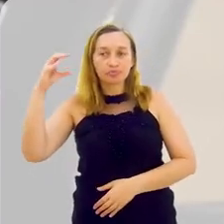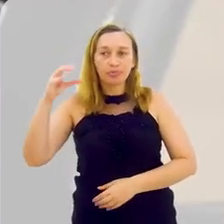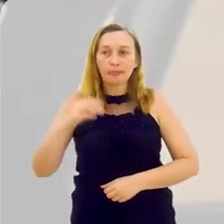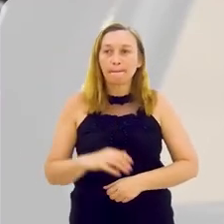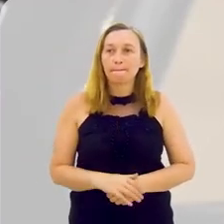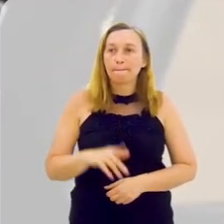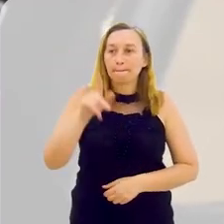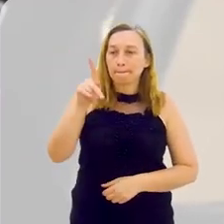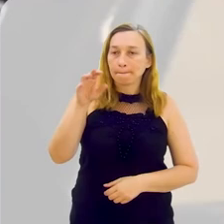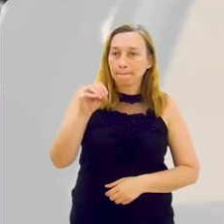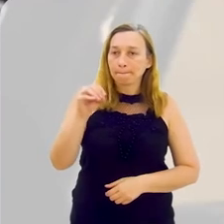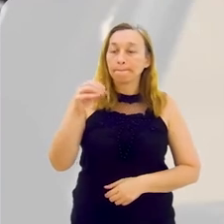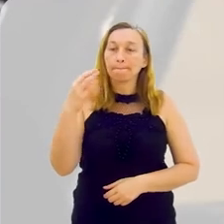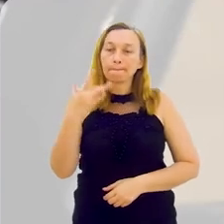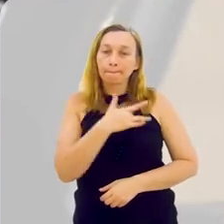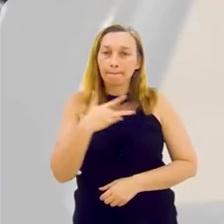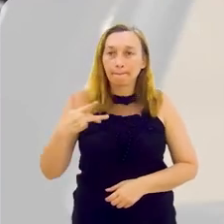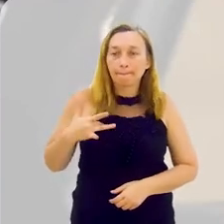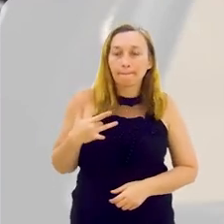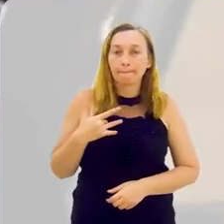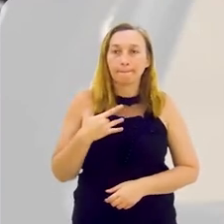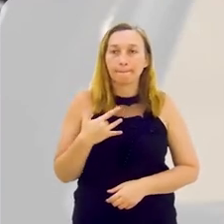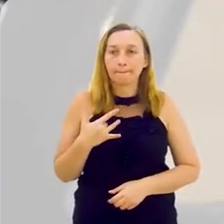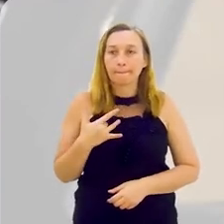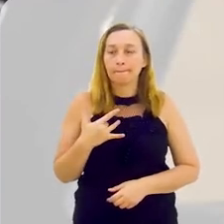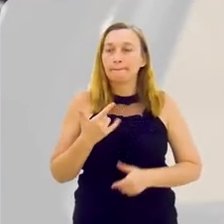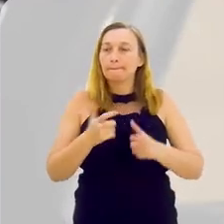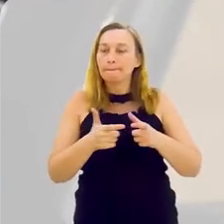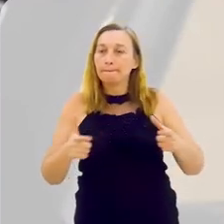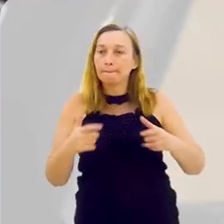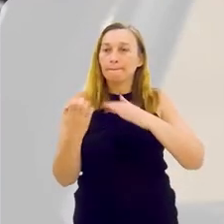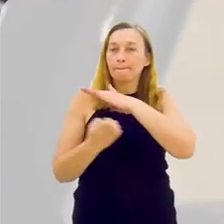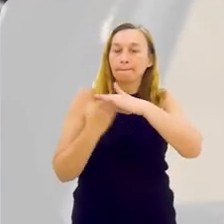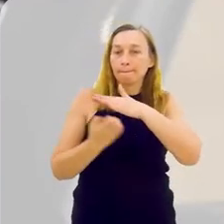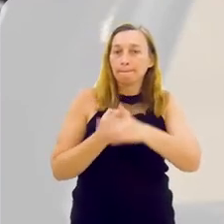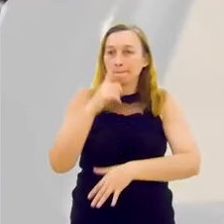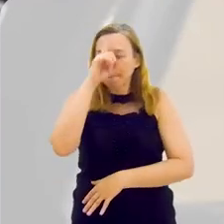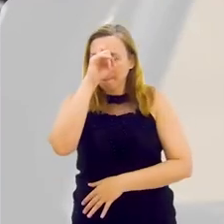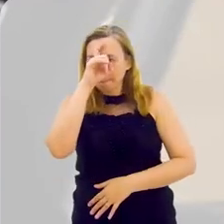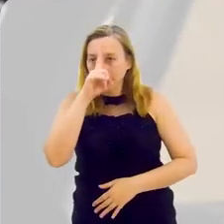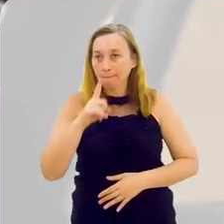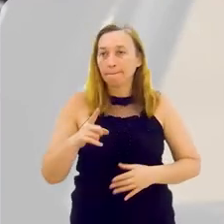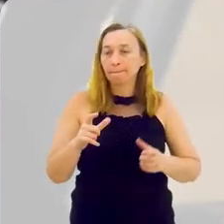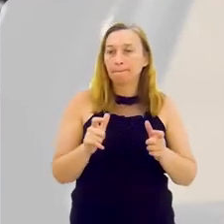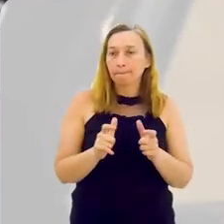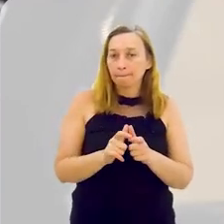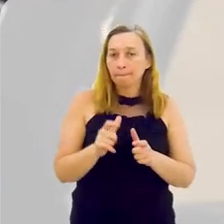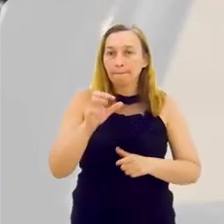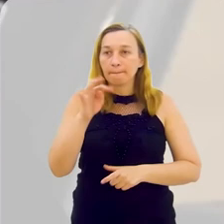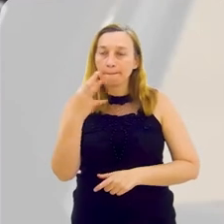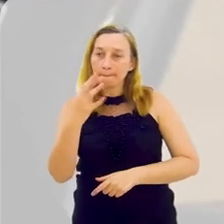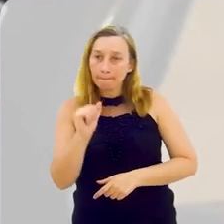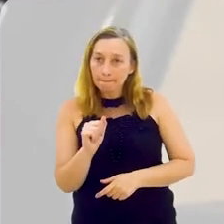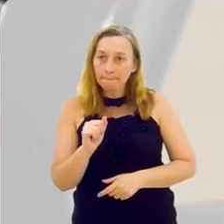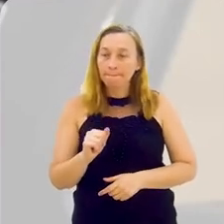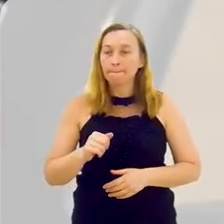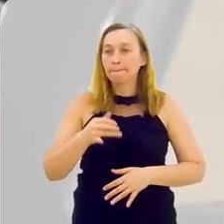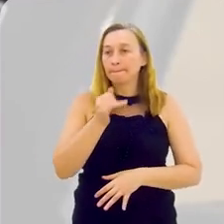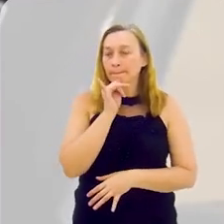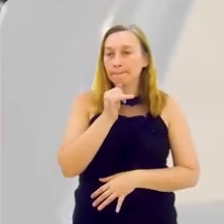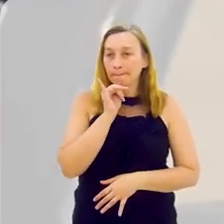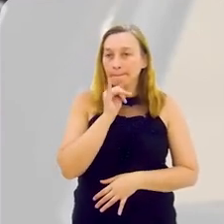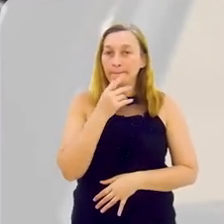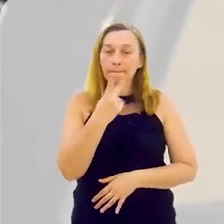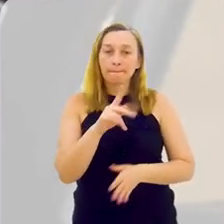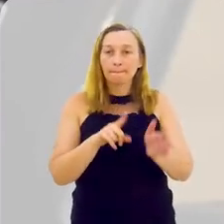temos um polo, hoje, ali em Niterói, lançado polo de saúde de Niterói, onde congrega grandes empresas, hospitais, pequenas